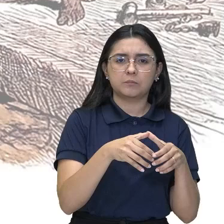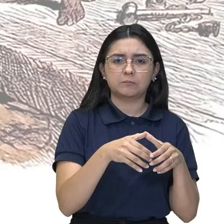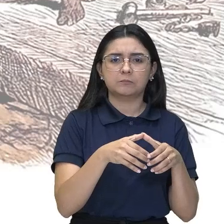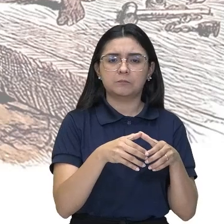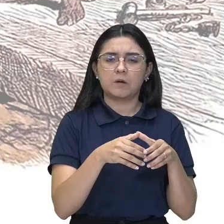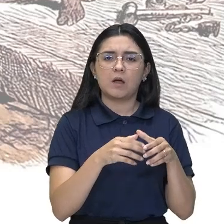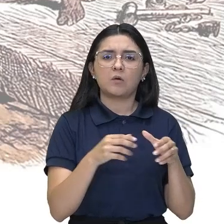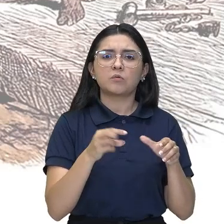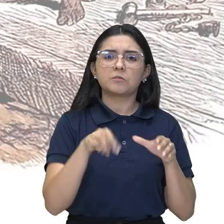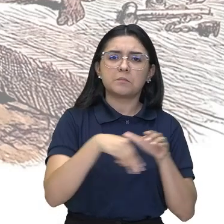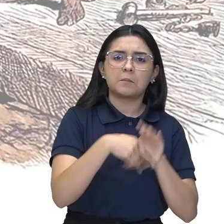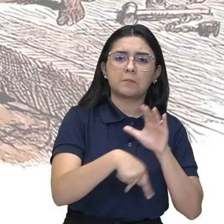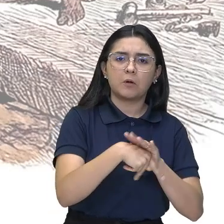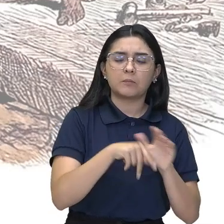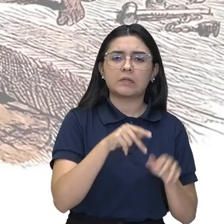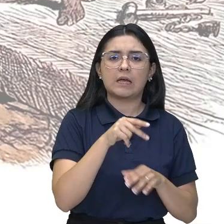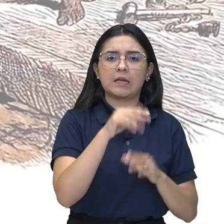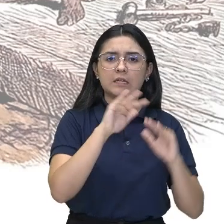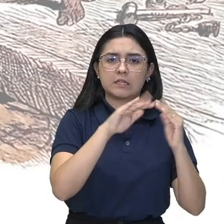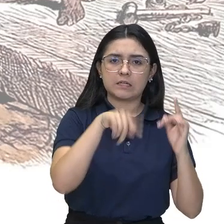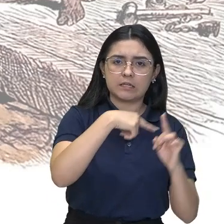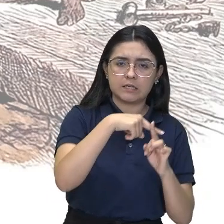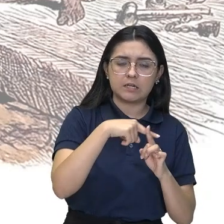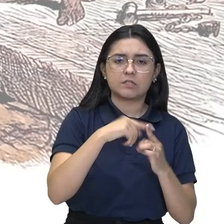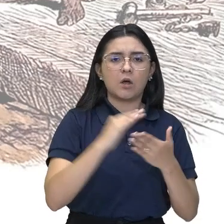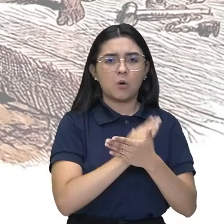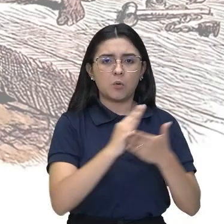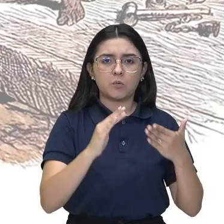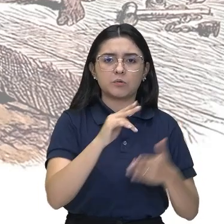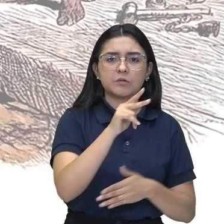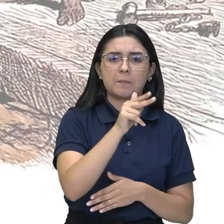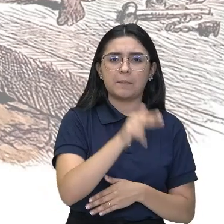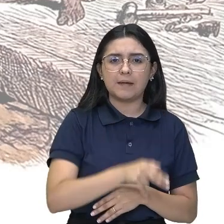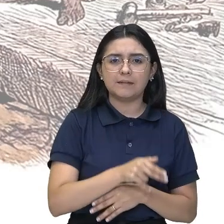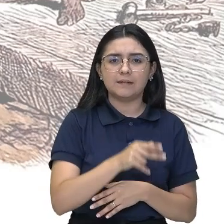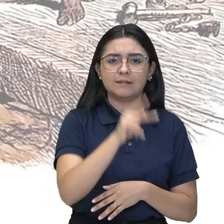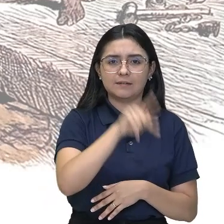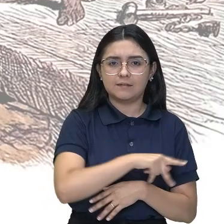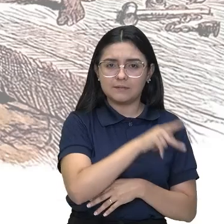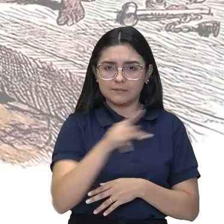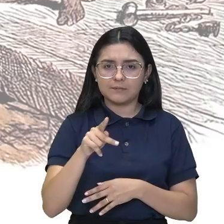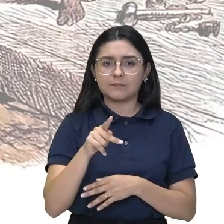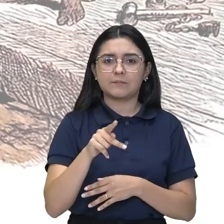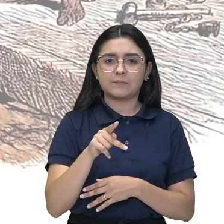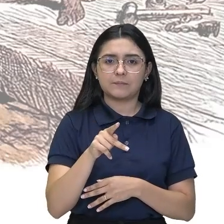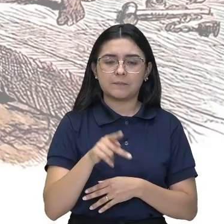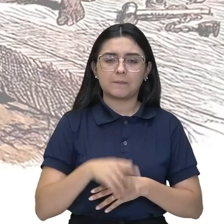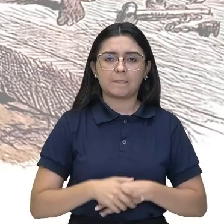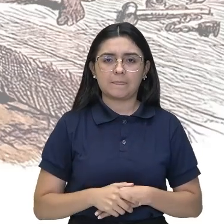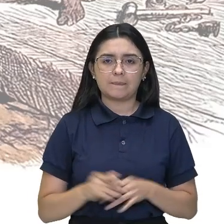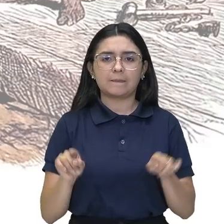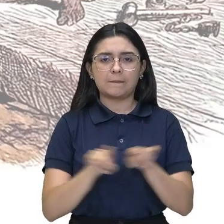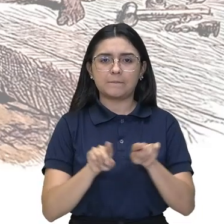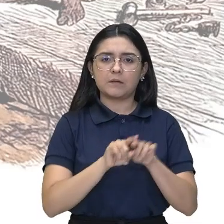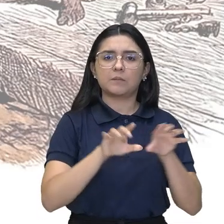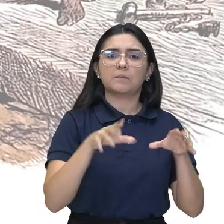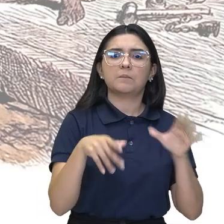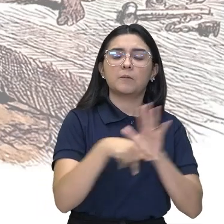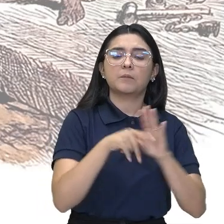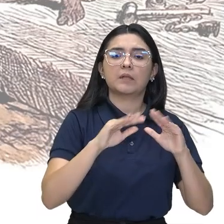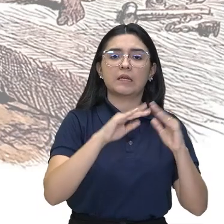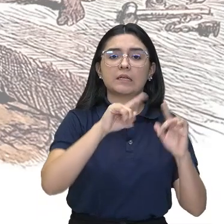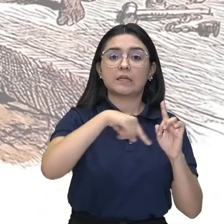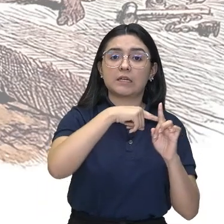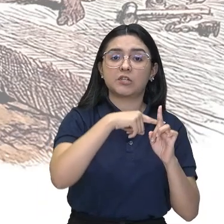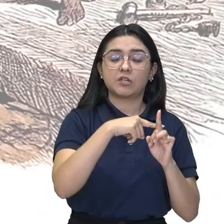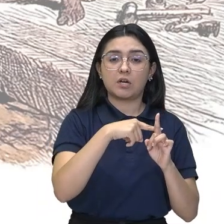da igreja, né? Alguns padres, nem todos, mas algum setor da igreja católica, na época que era a religião